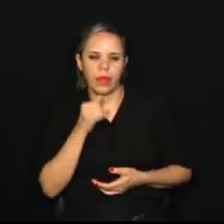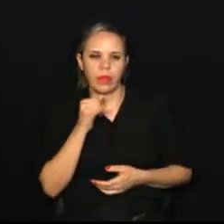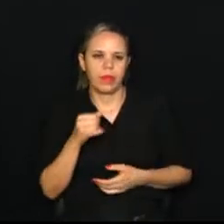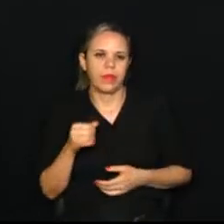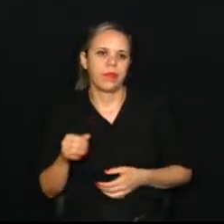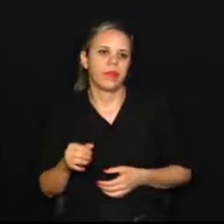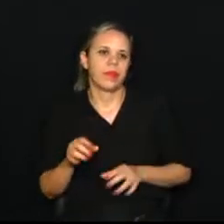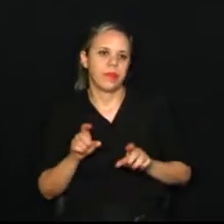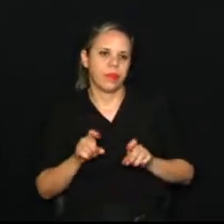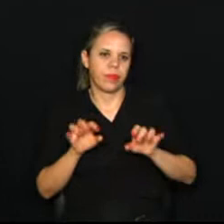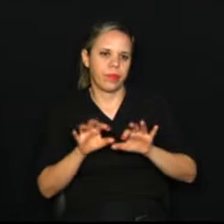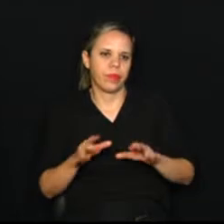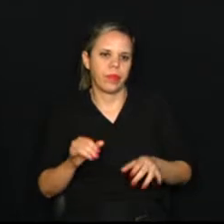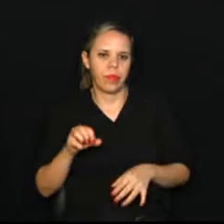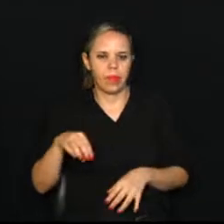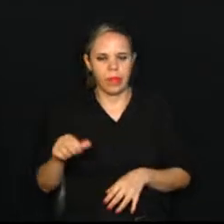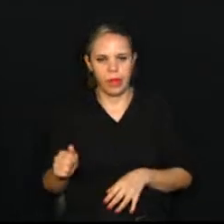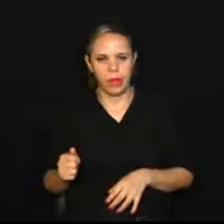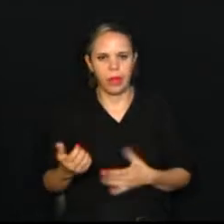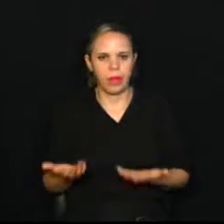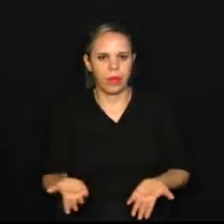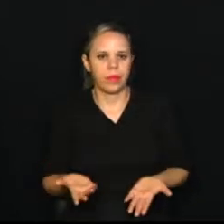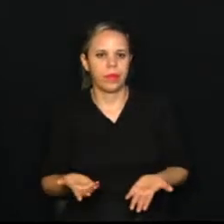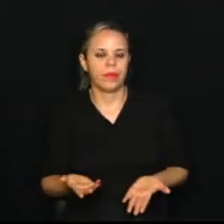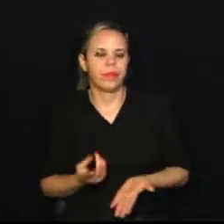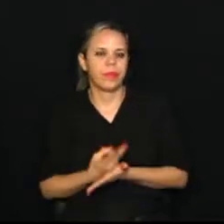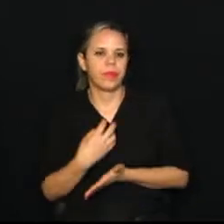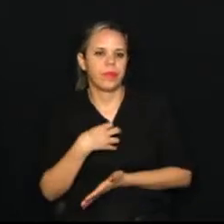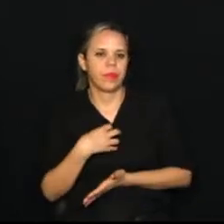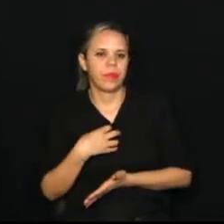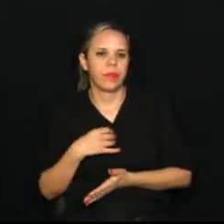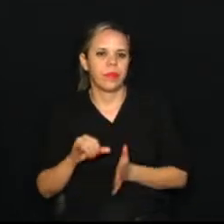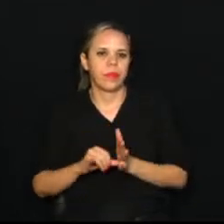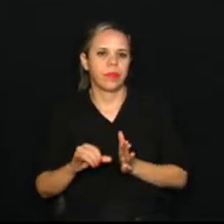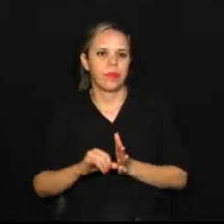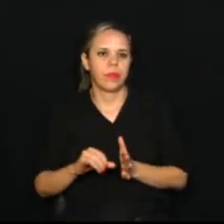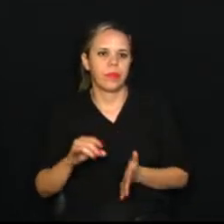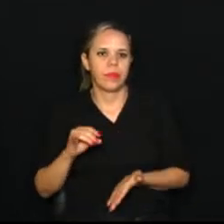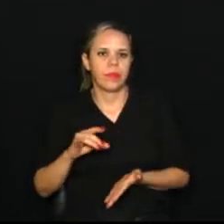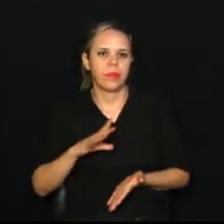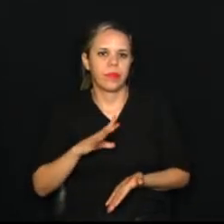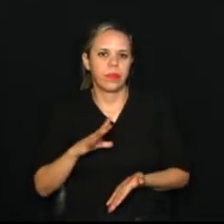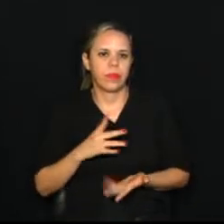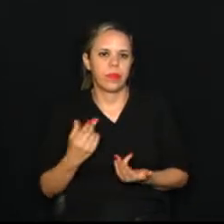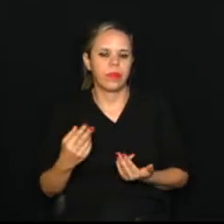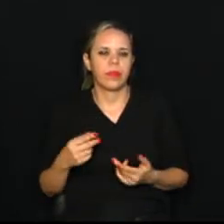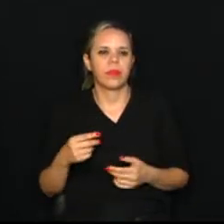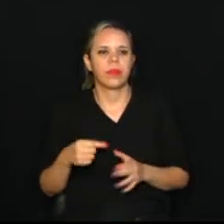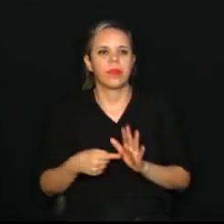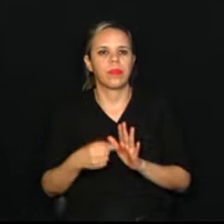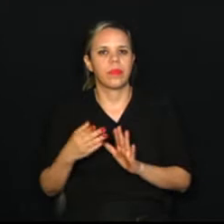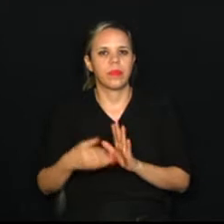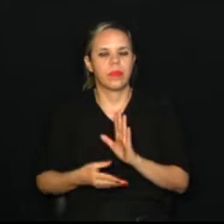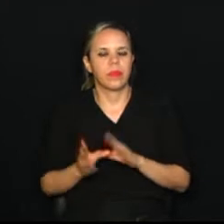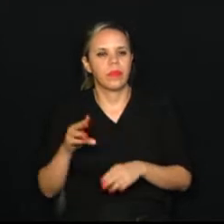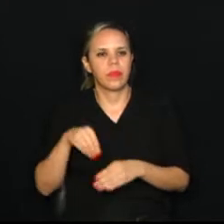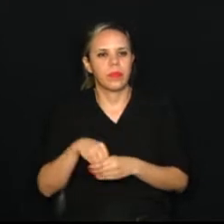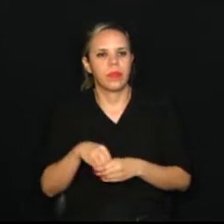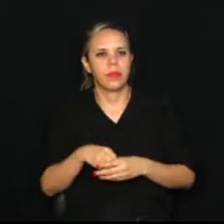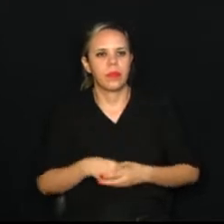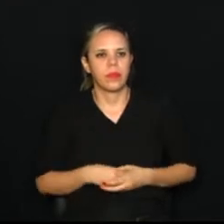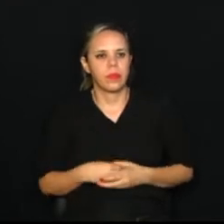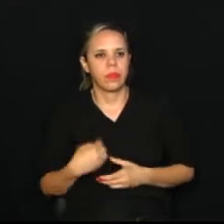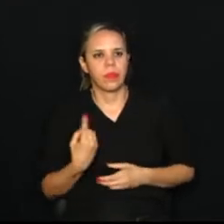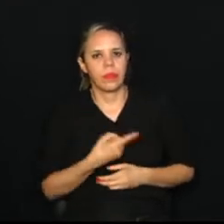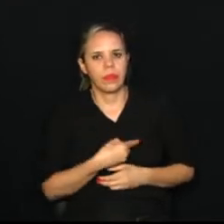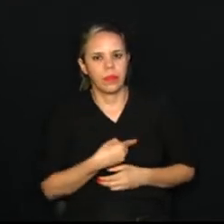meios digitais que a IMA viabiliza. Da mesma forma, o Diário Oficial do município também é rodado dentro de